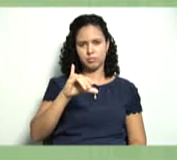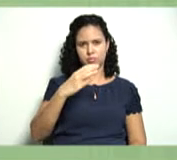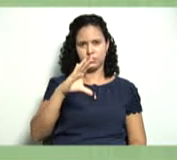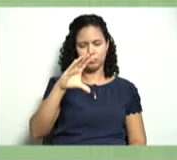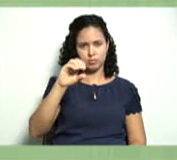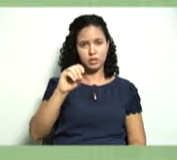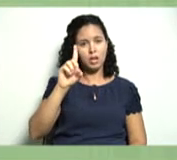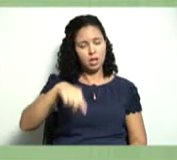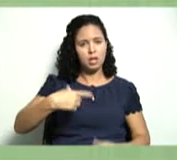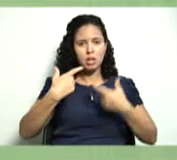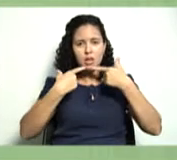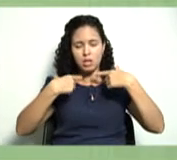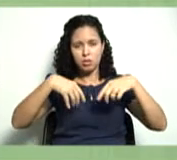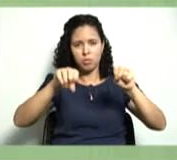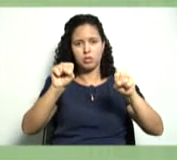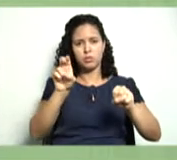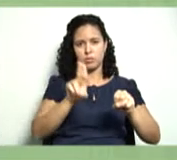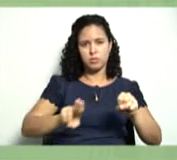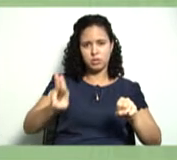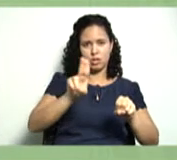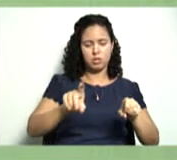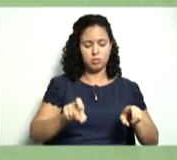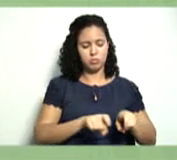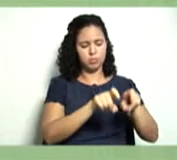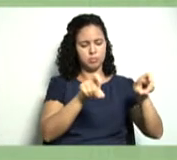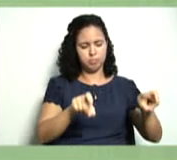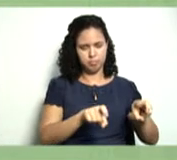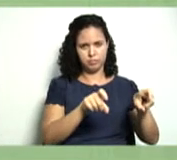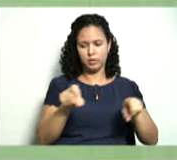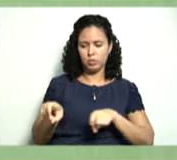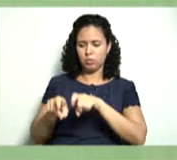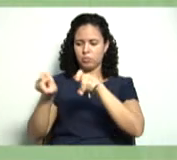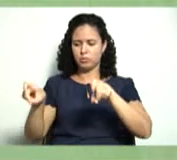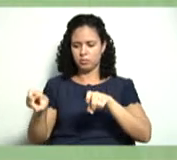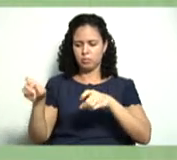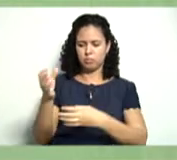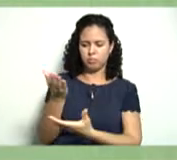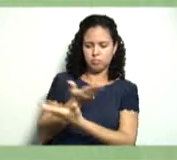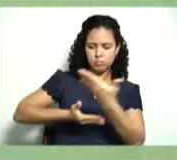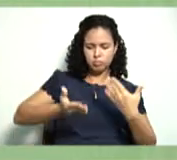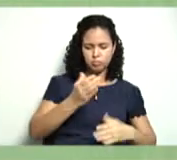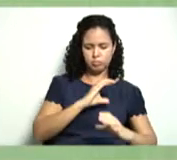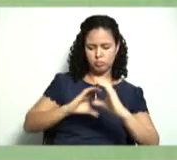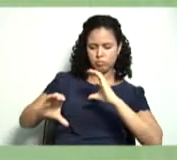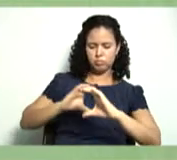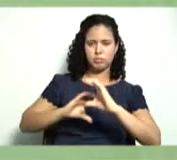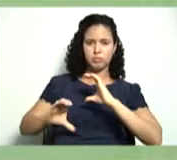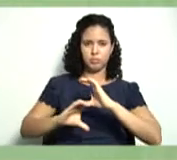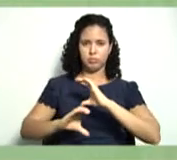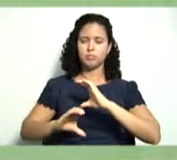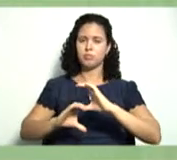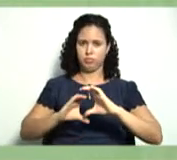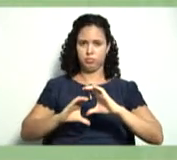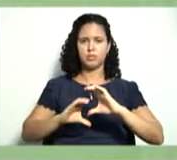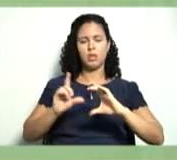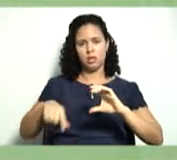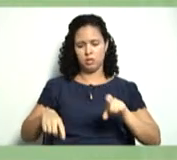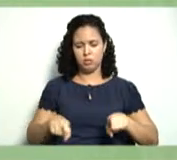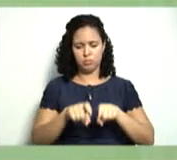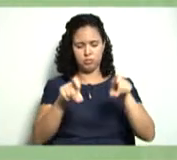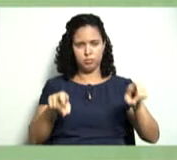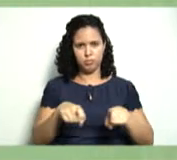na comunicação de dois computadores por mais de duas máquinas que estejam conectados a uma mesma